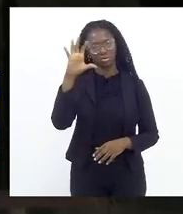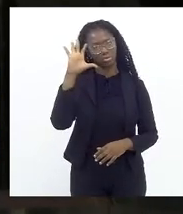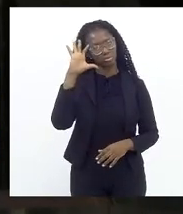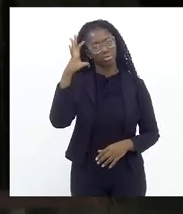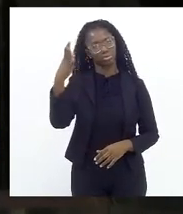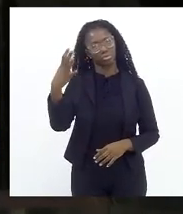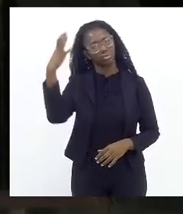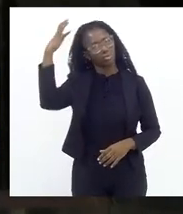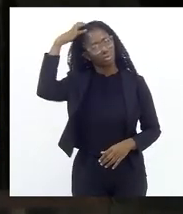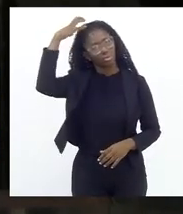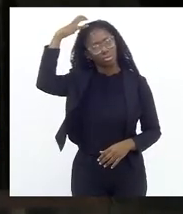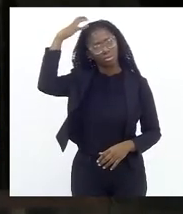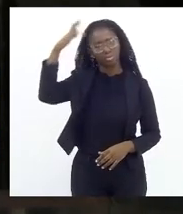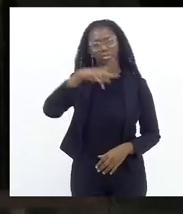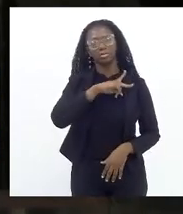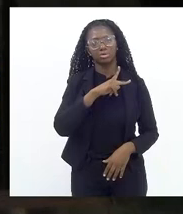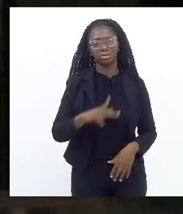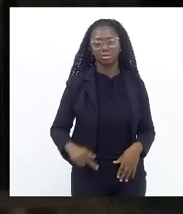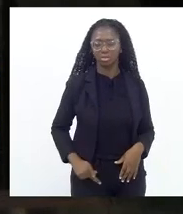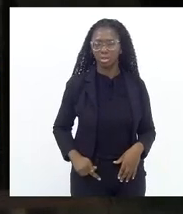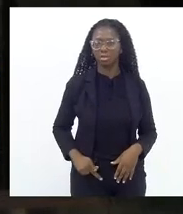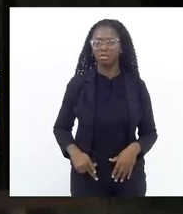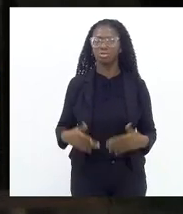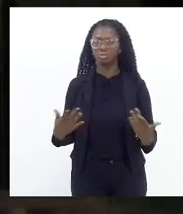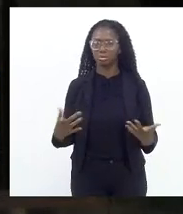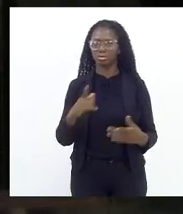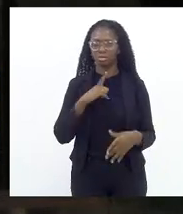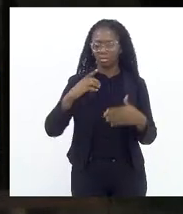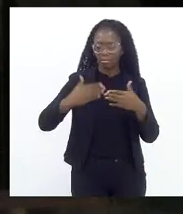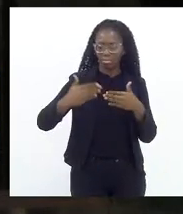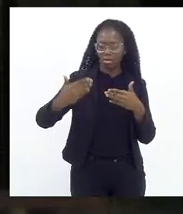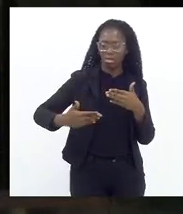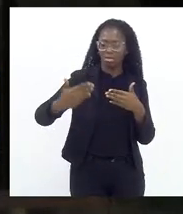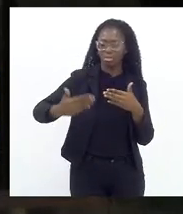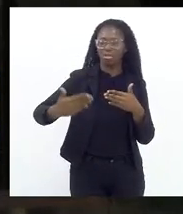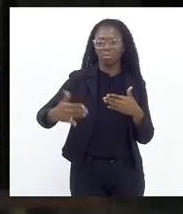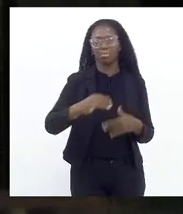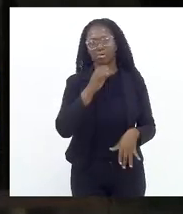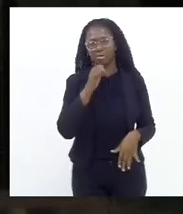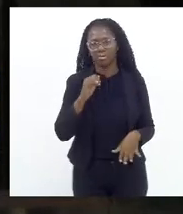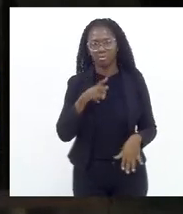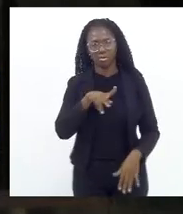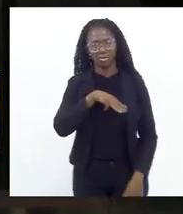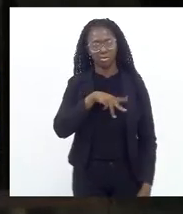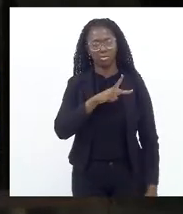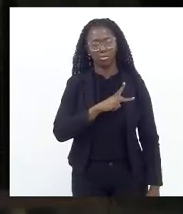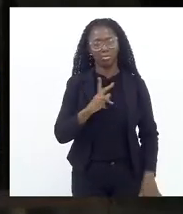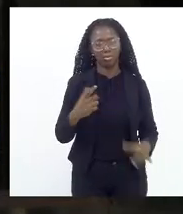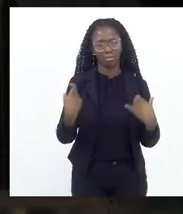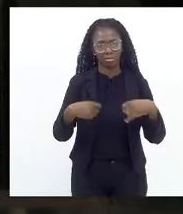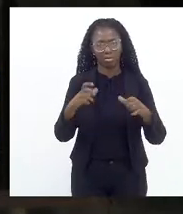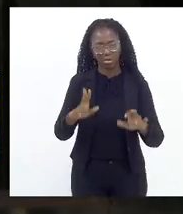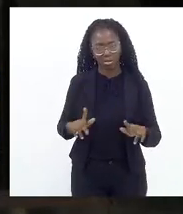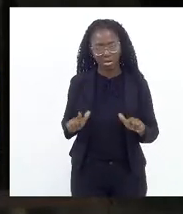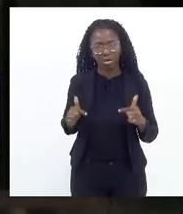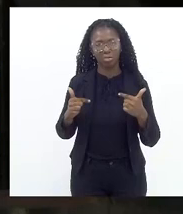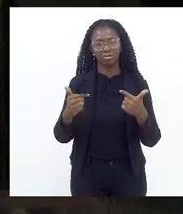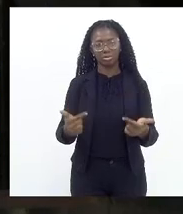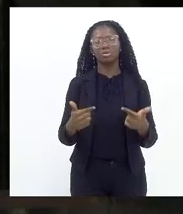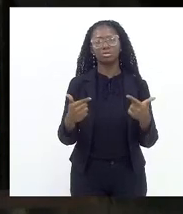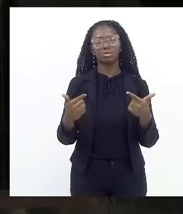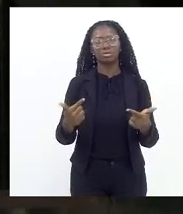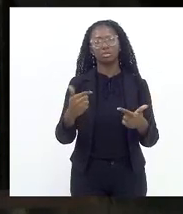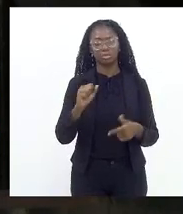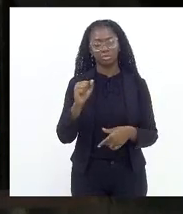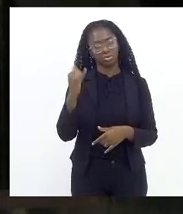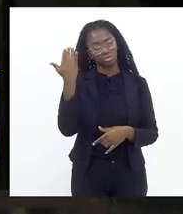de culpabilização do presidente da República, ainda há etapas. Por exemplo, o Ministério Público precisa agir, né, precisa, se assim